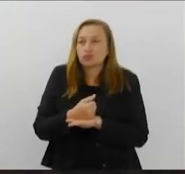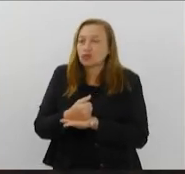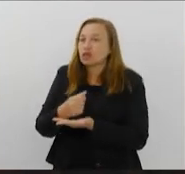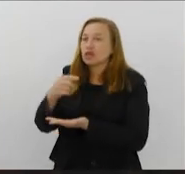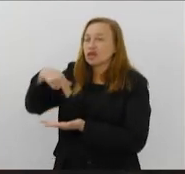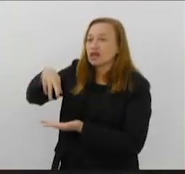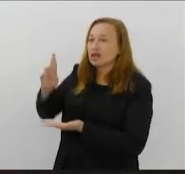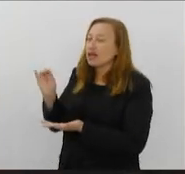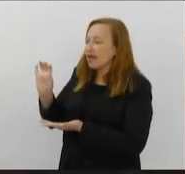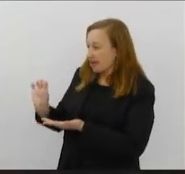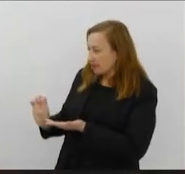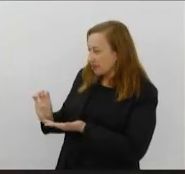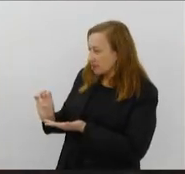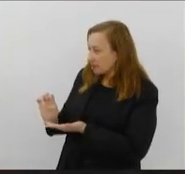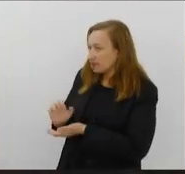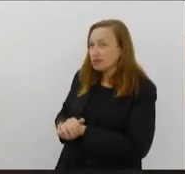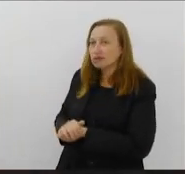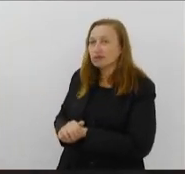Guilherme?